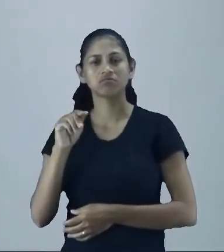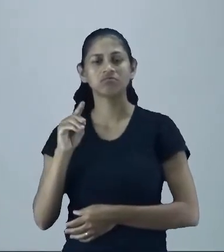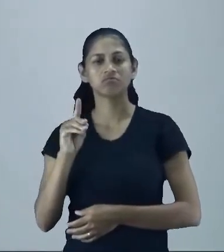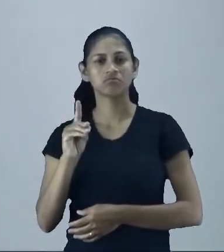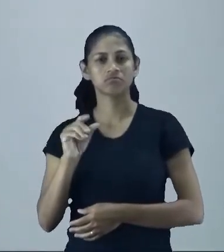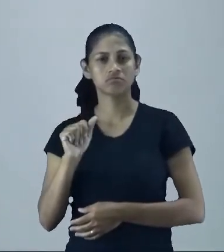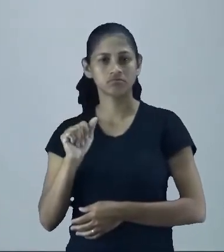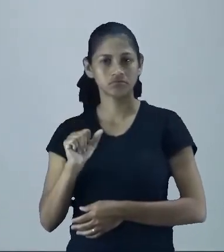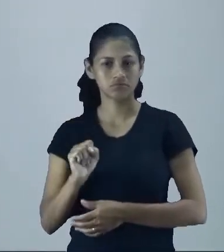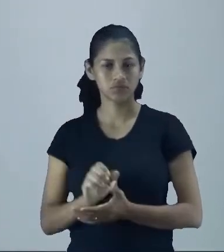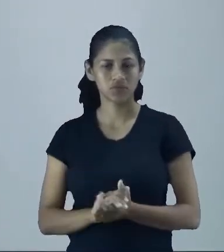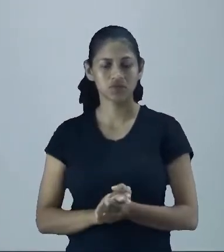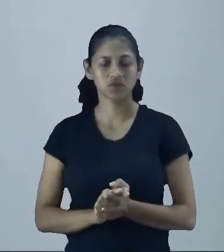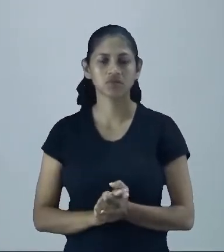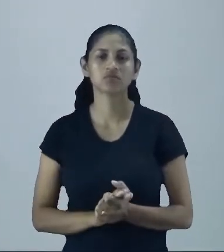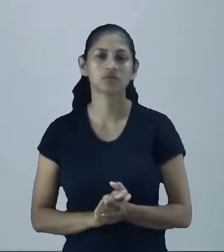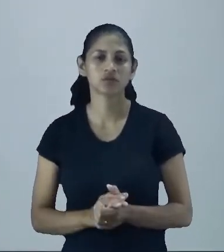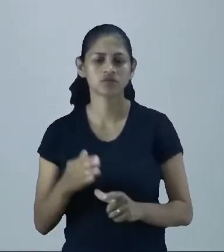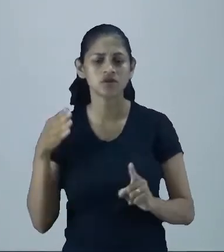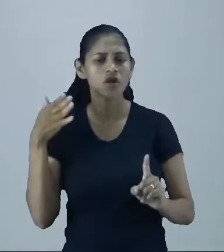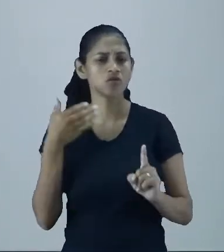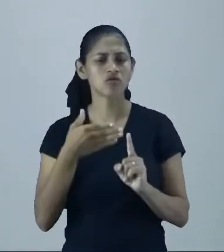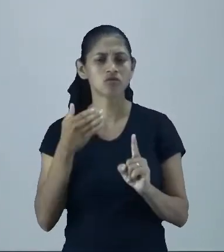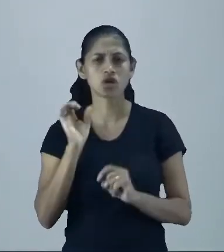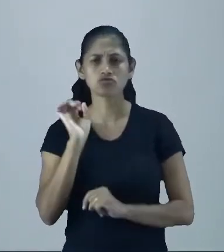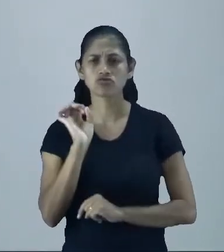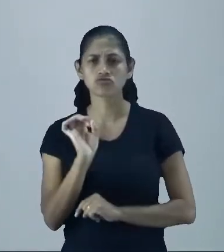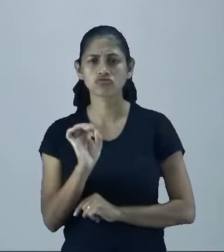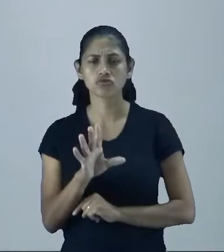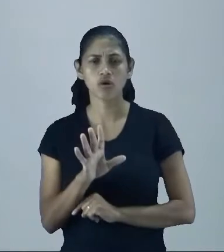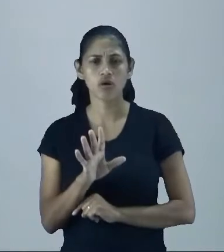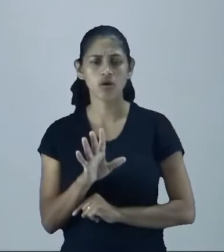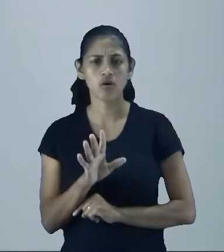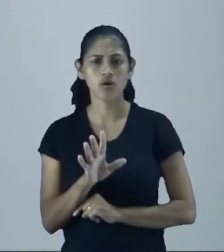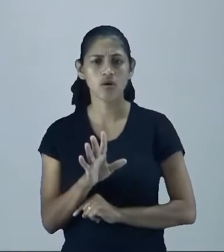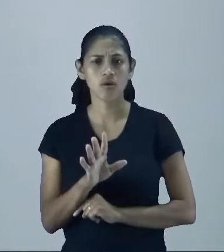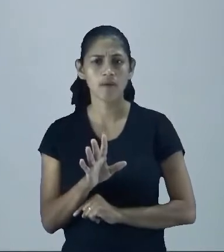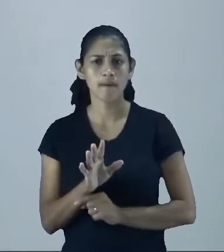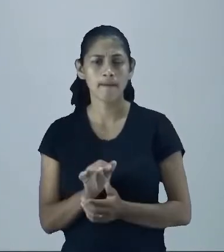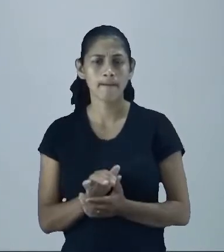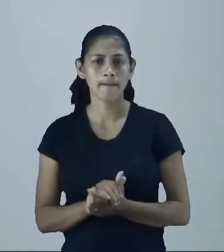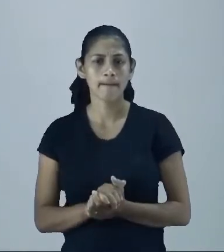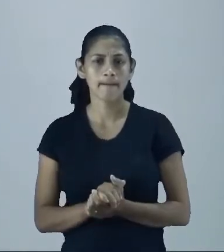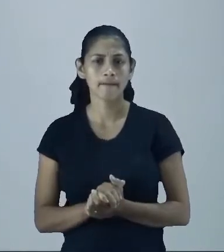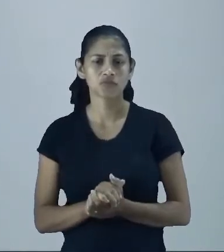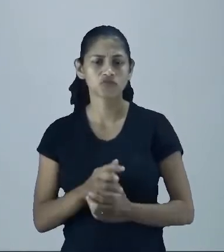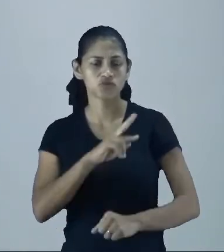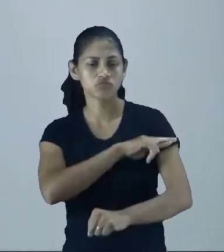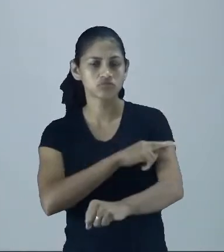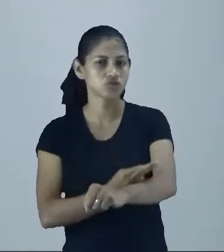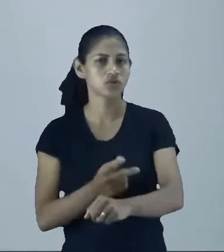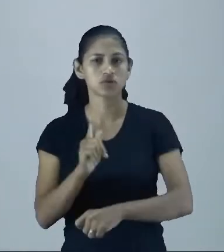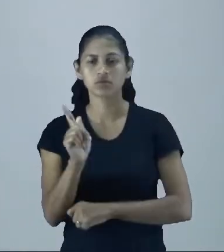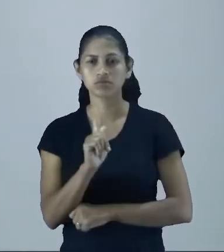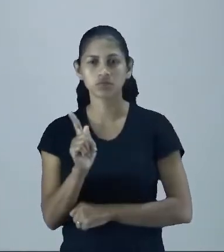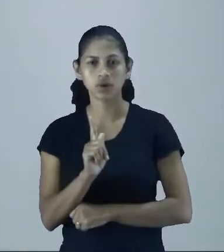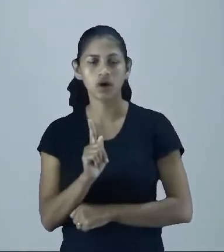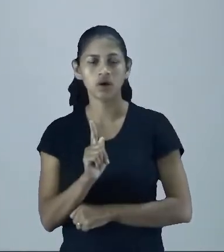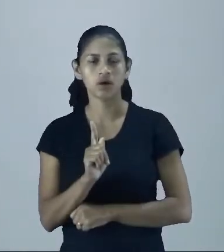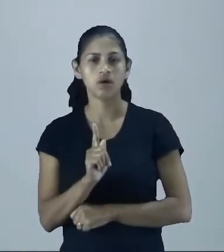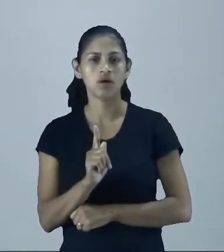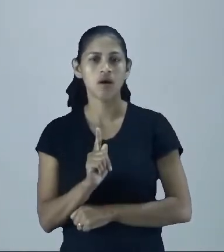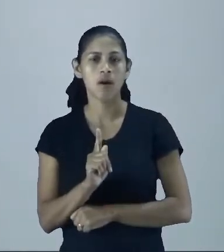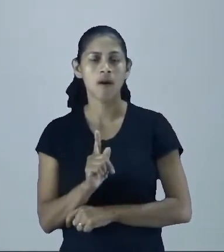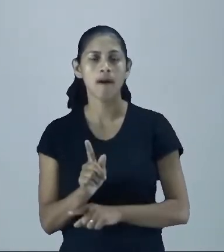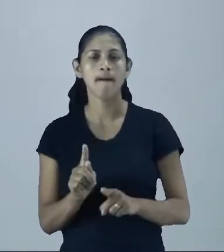formação. E eles não influenciaram somente na parte religiosa ou